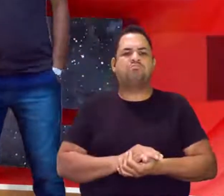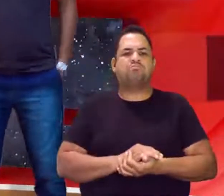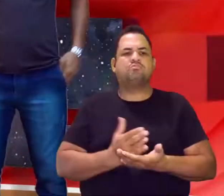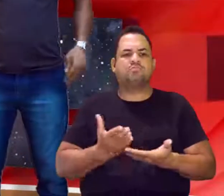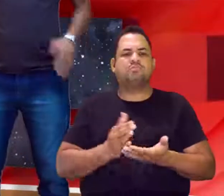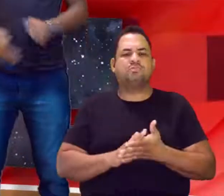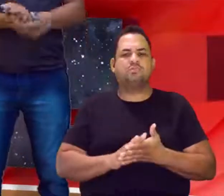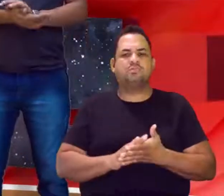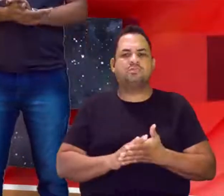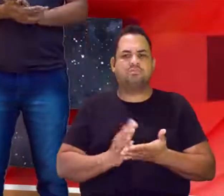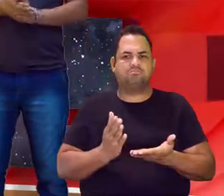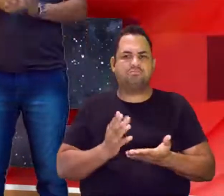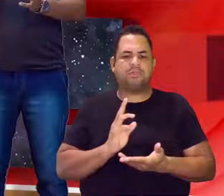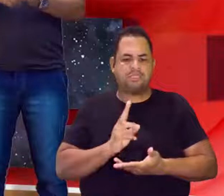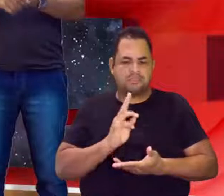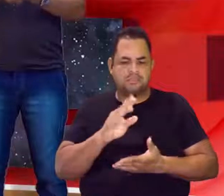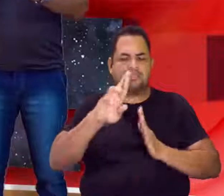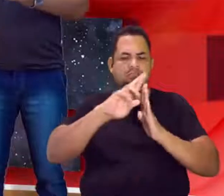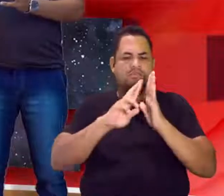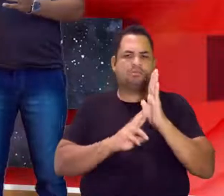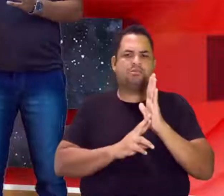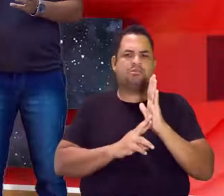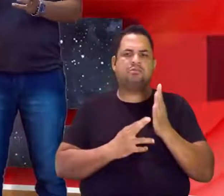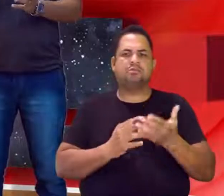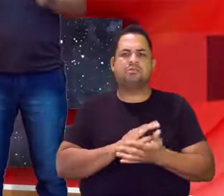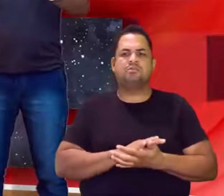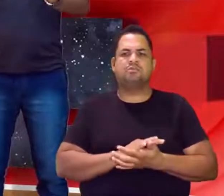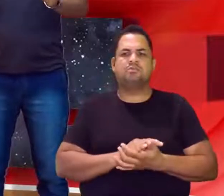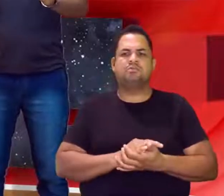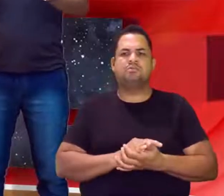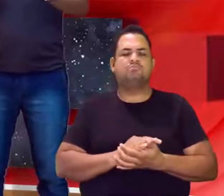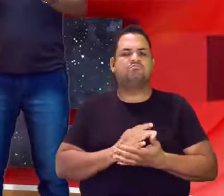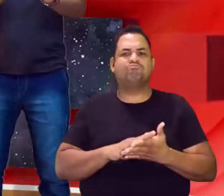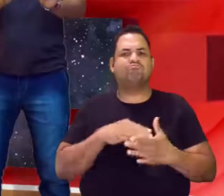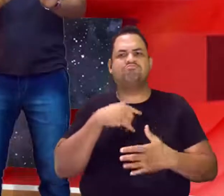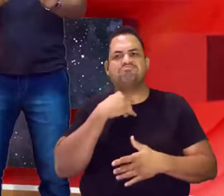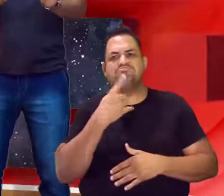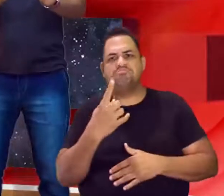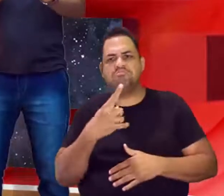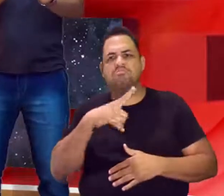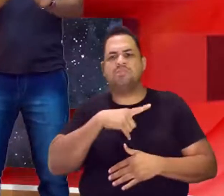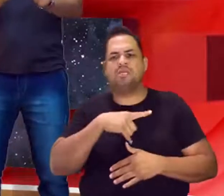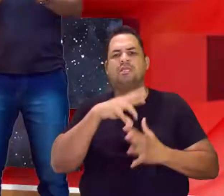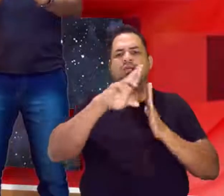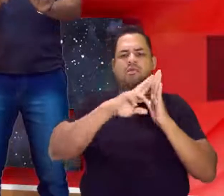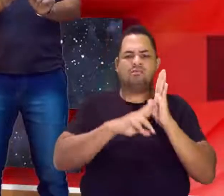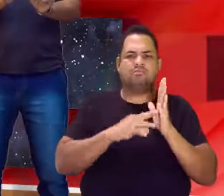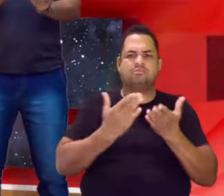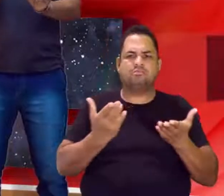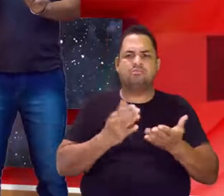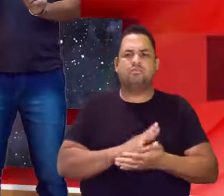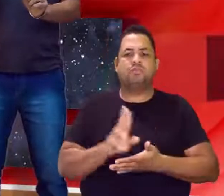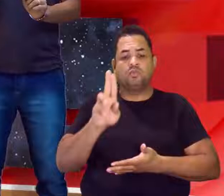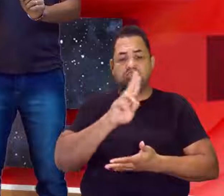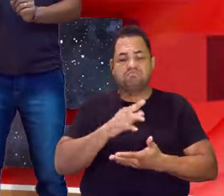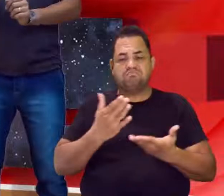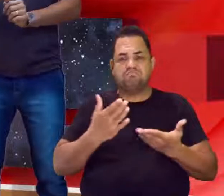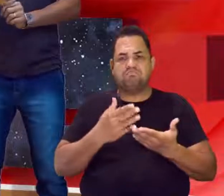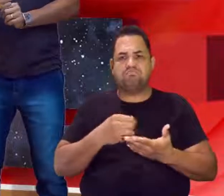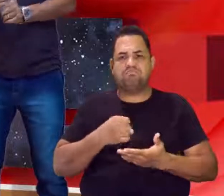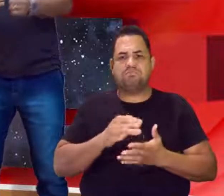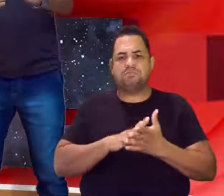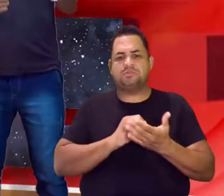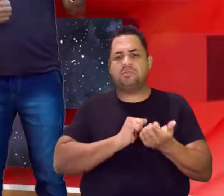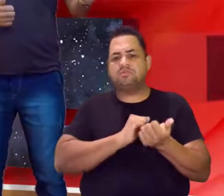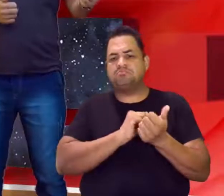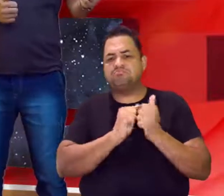conforme a maré, né? Não contra. Adianta ficar, né, os itens anteriores, não adianta. Tem a regra do Enem. Se vai jogar, joga com a regra. Se você joga